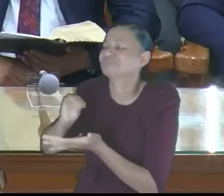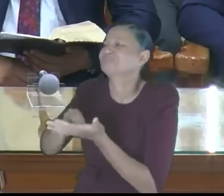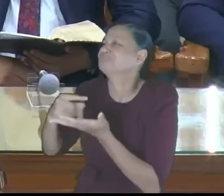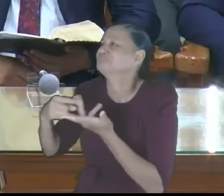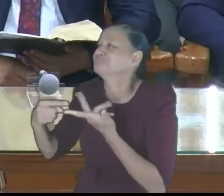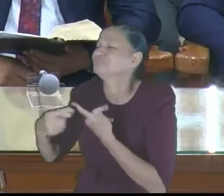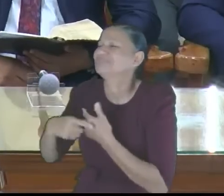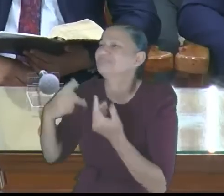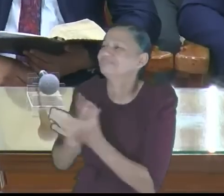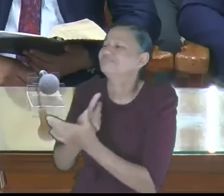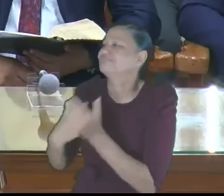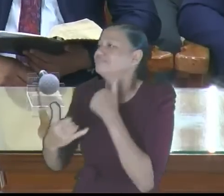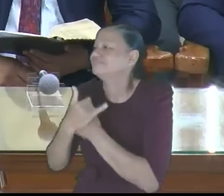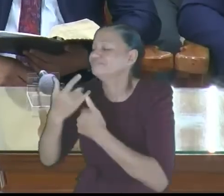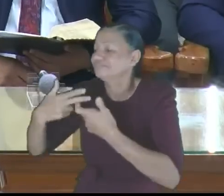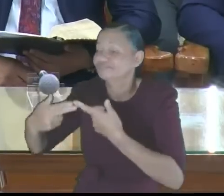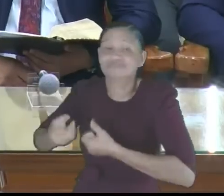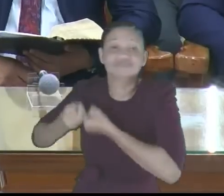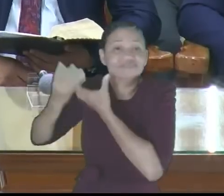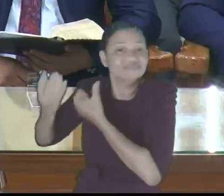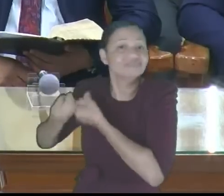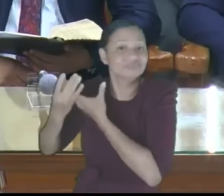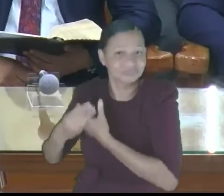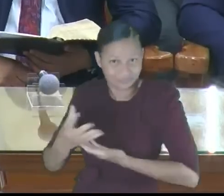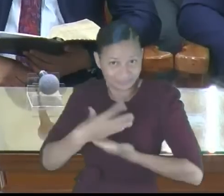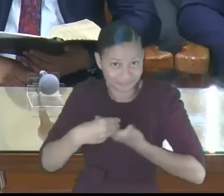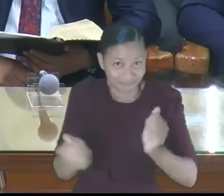Dá para dar um glória para Deus? Glória a Deus.